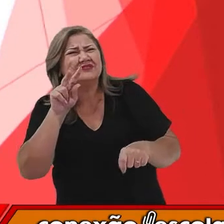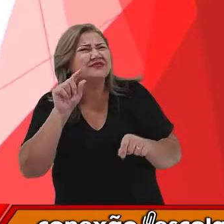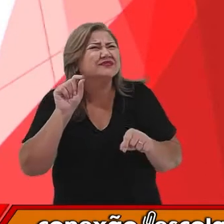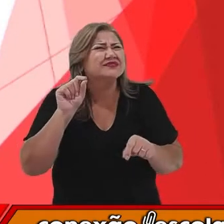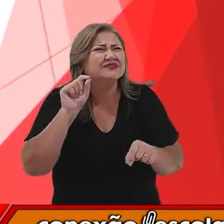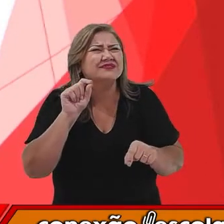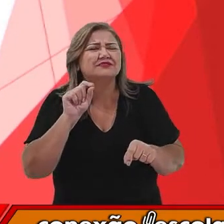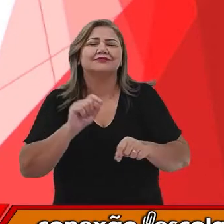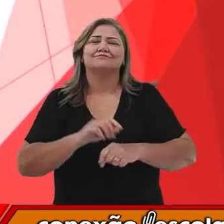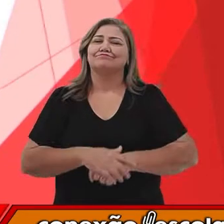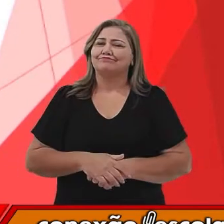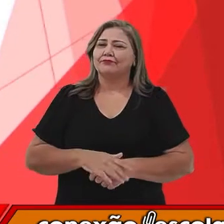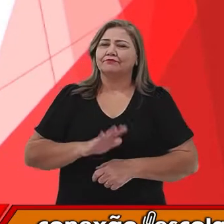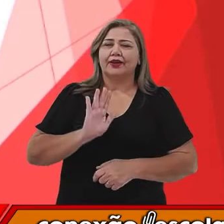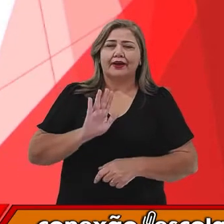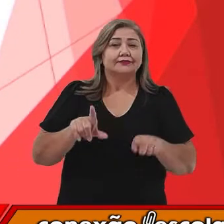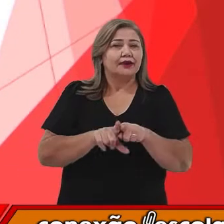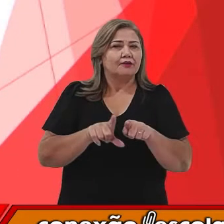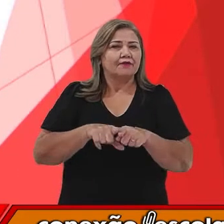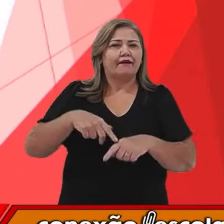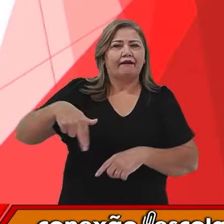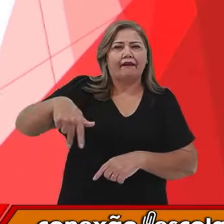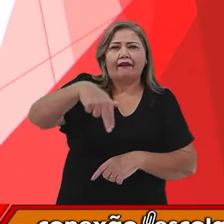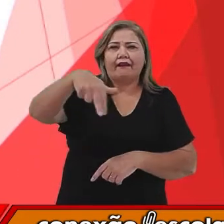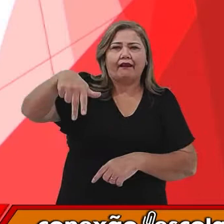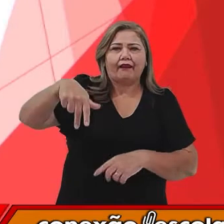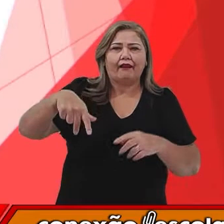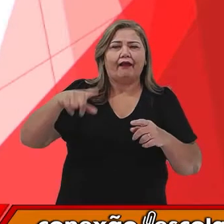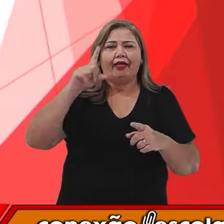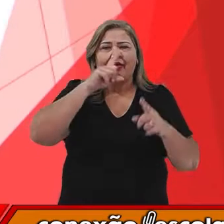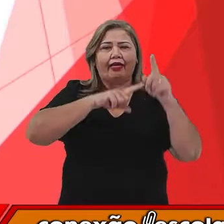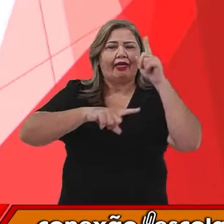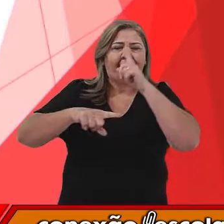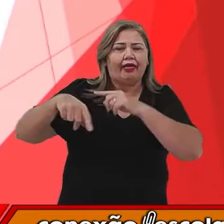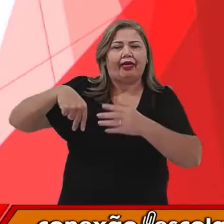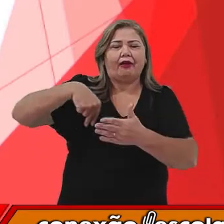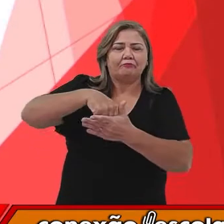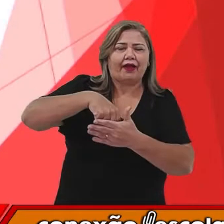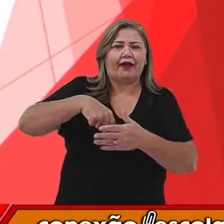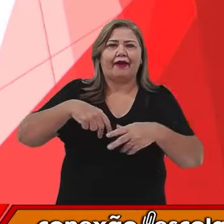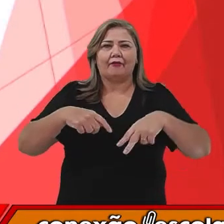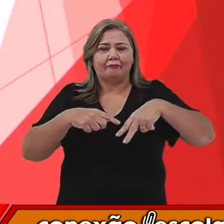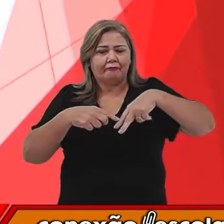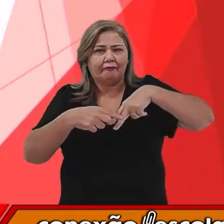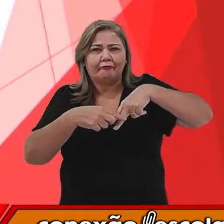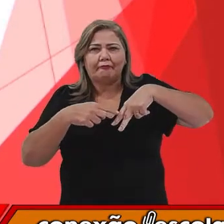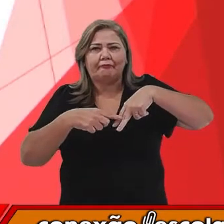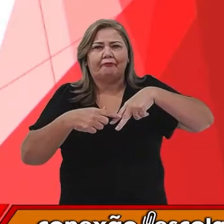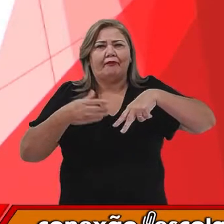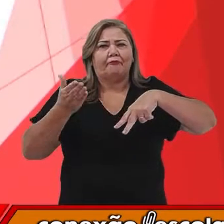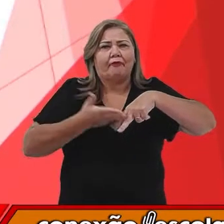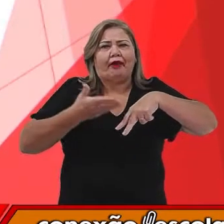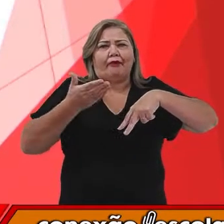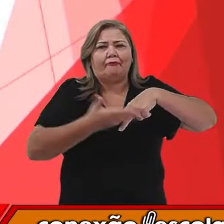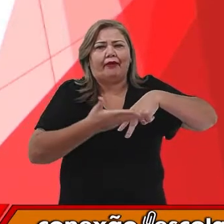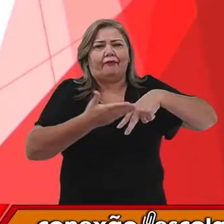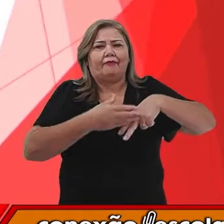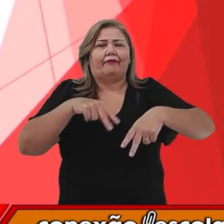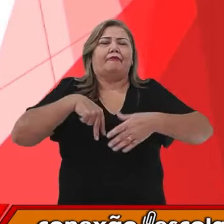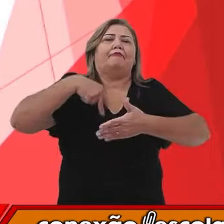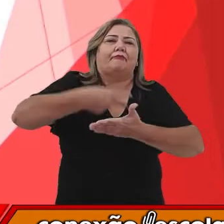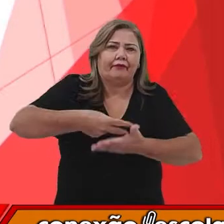eu vivia dando topadas por toda parte, tanto que minhas pernas estavam todas